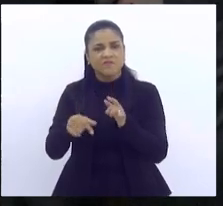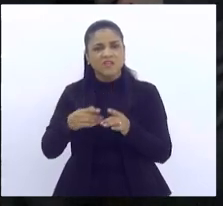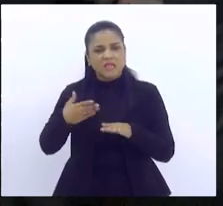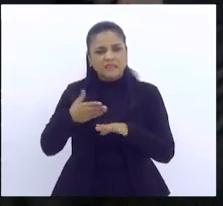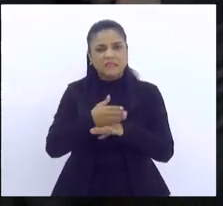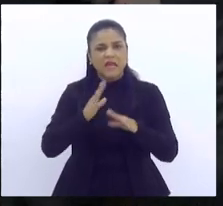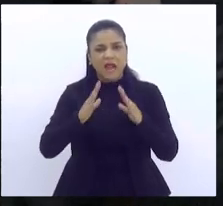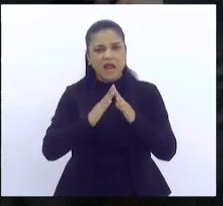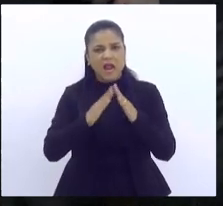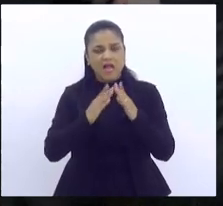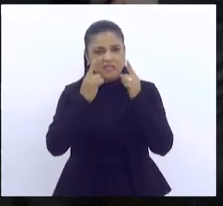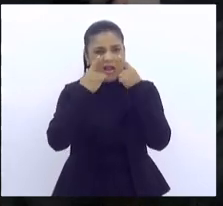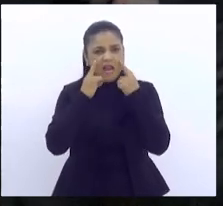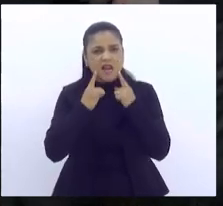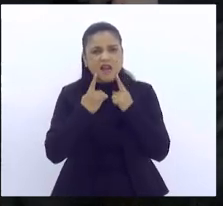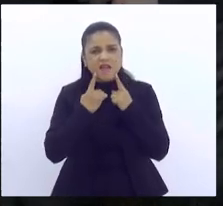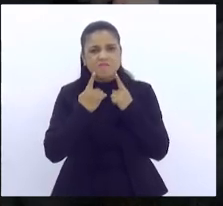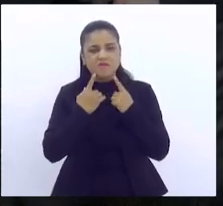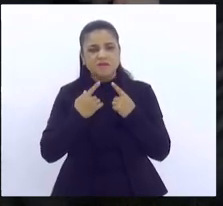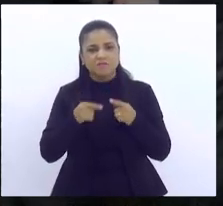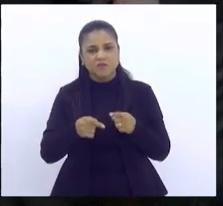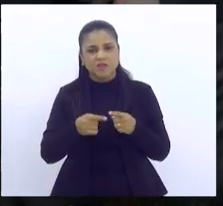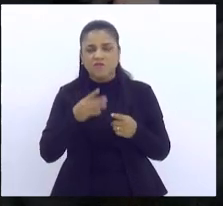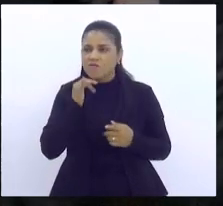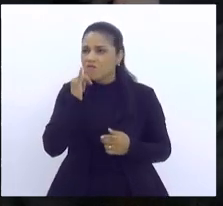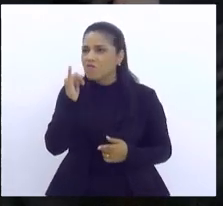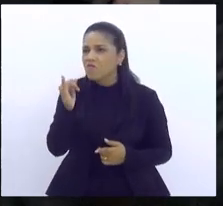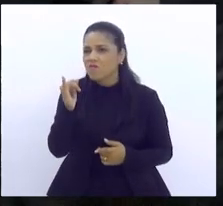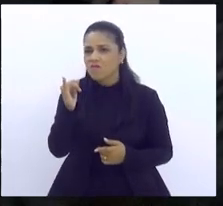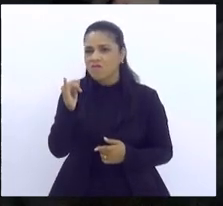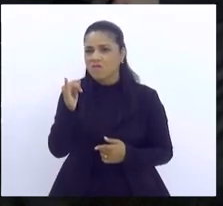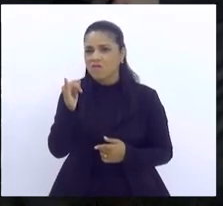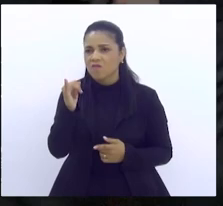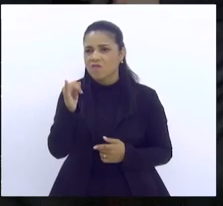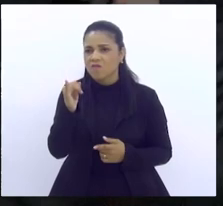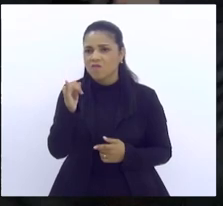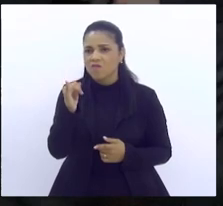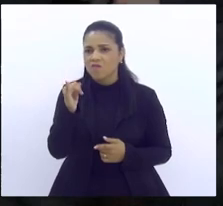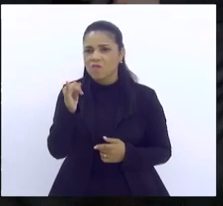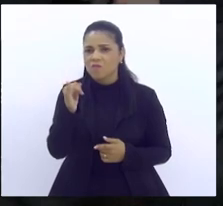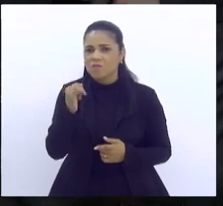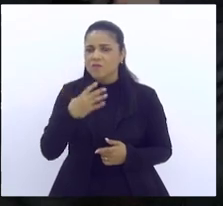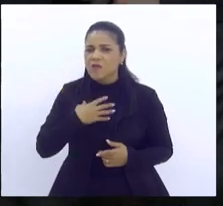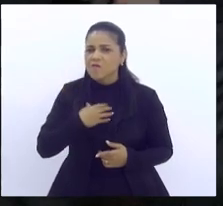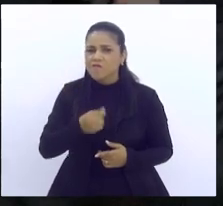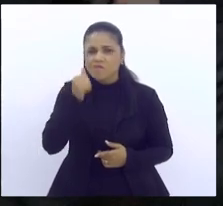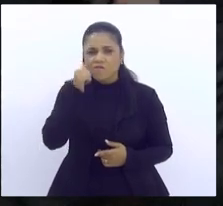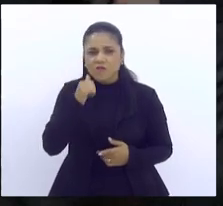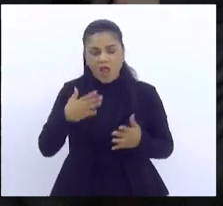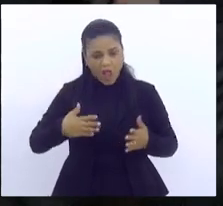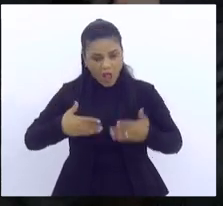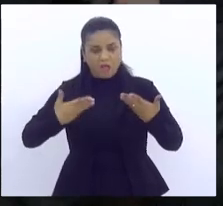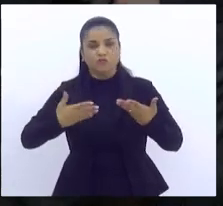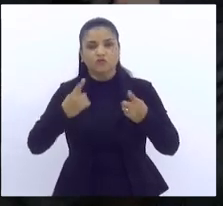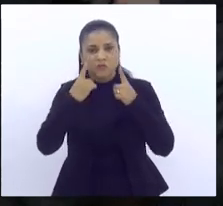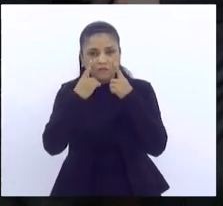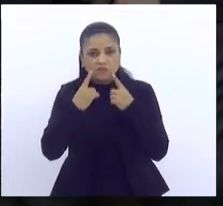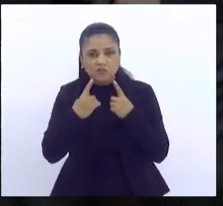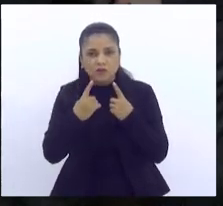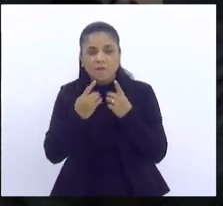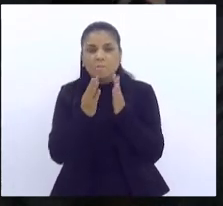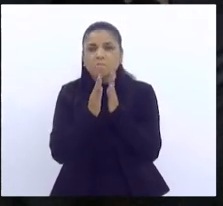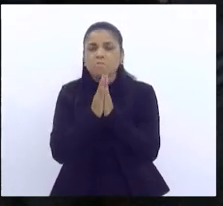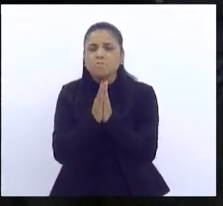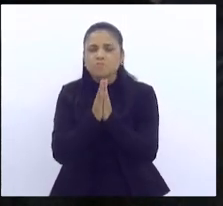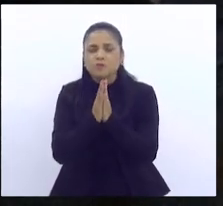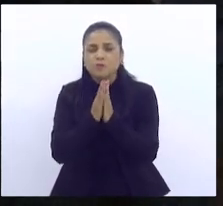as lágrimas desciam quando ele falava como sua filha ficou assustada e chorava, implorando